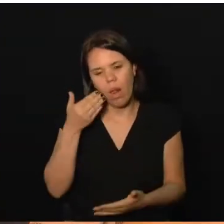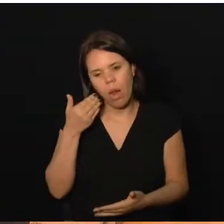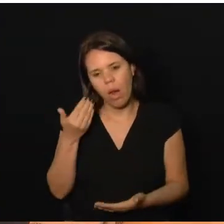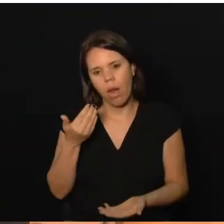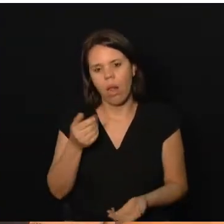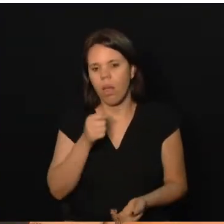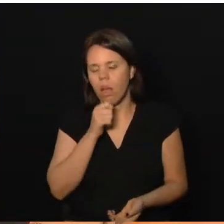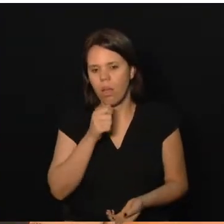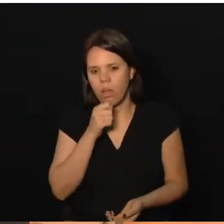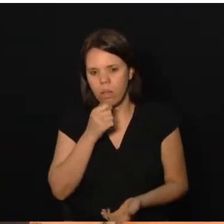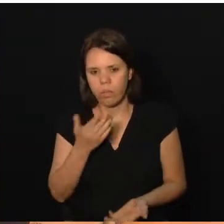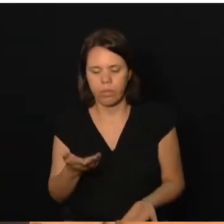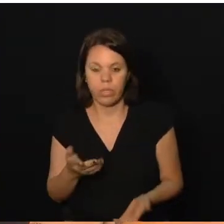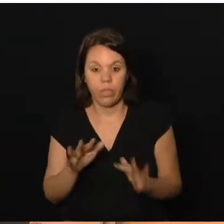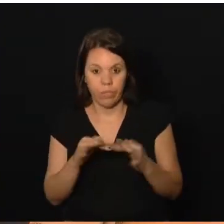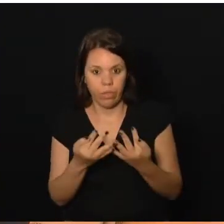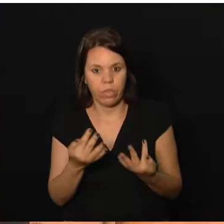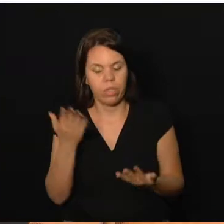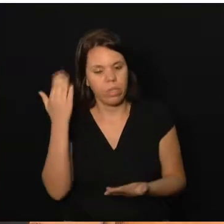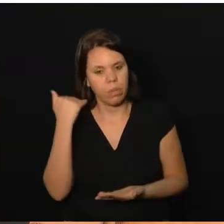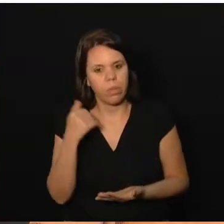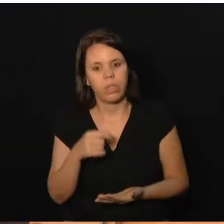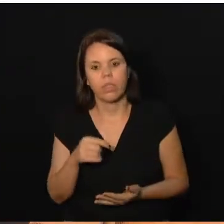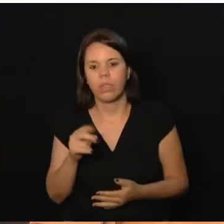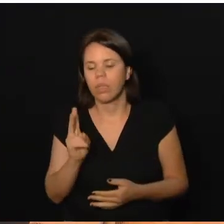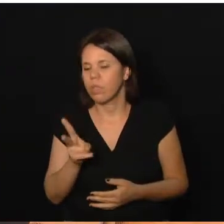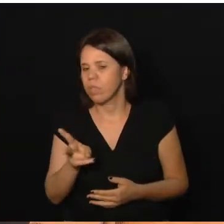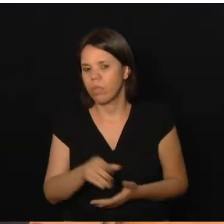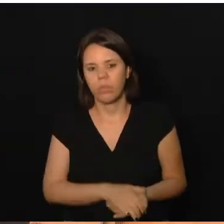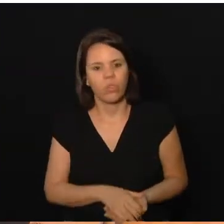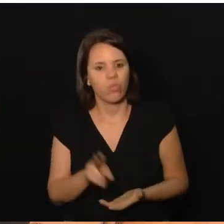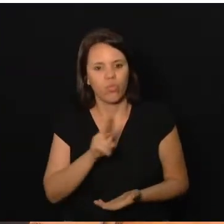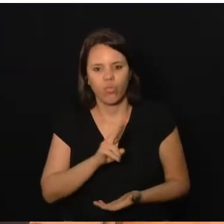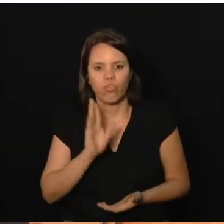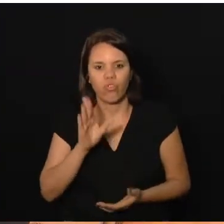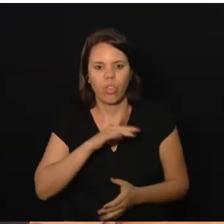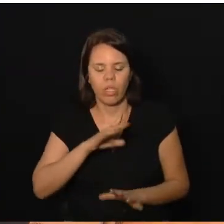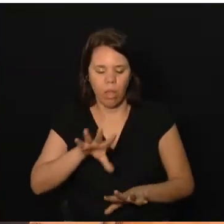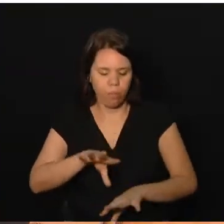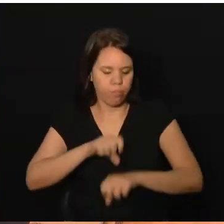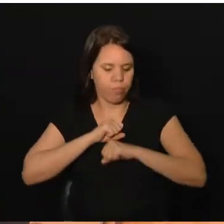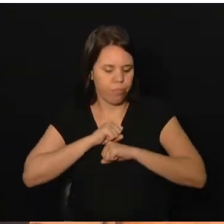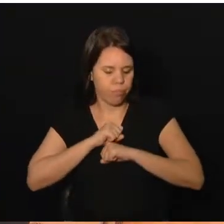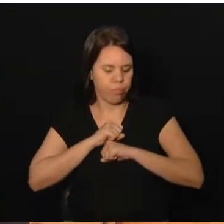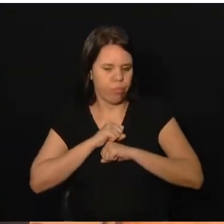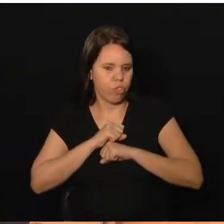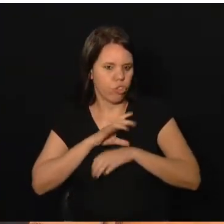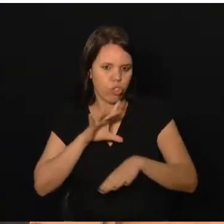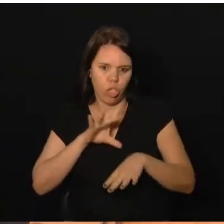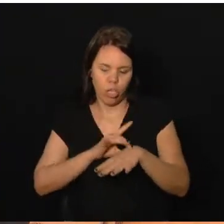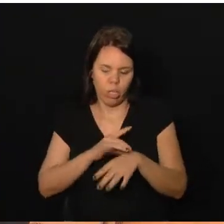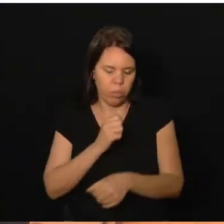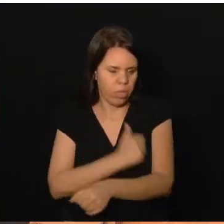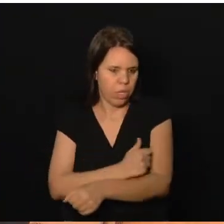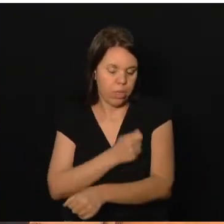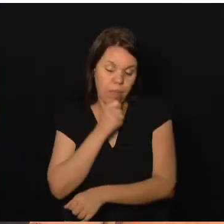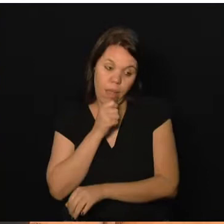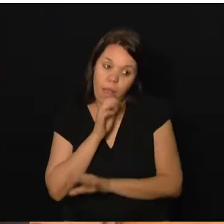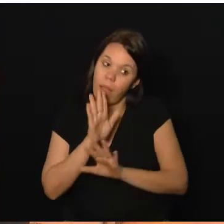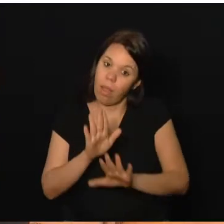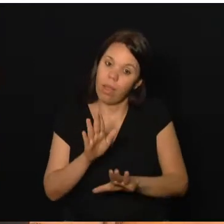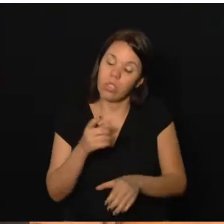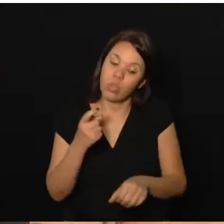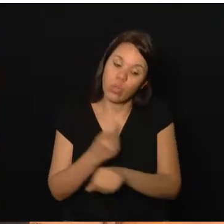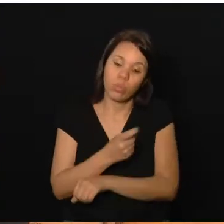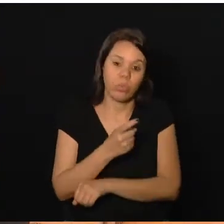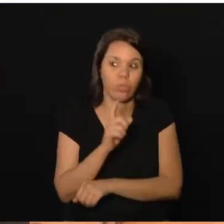Então, é importante a família saber que nem sempre o uso já está estabilizado a doença dependência química. Então, a pessoa descobriu,